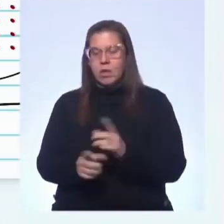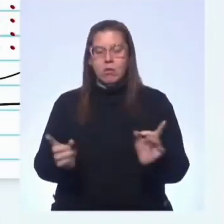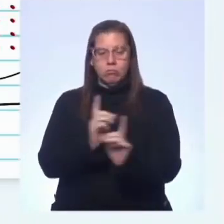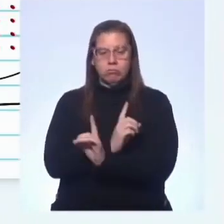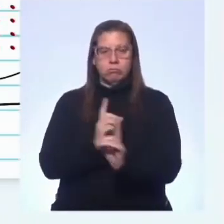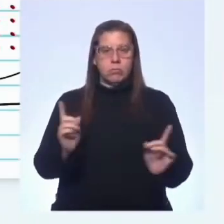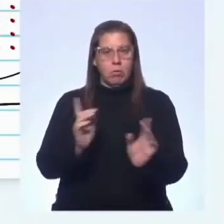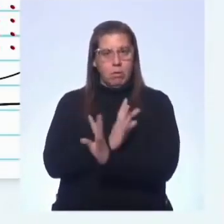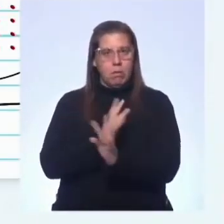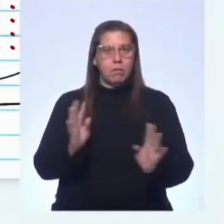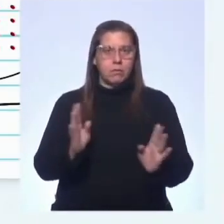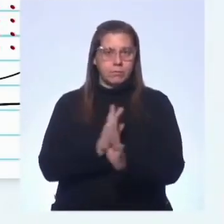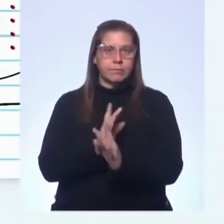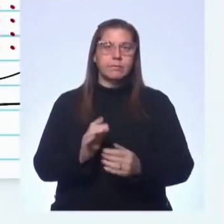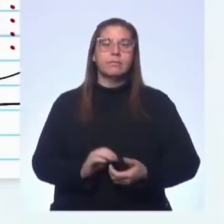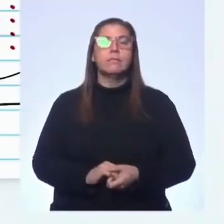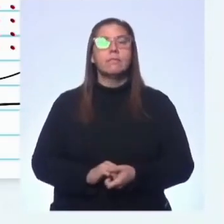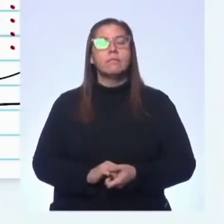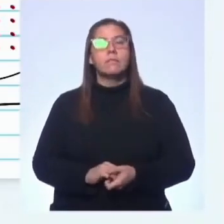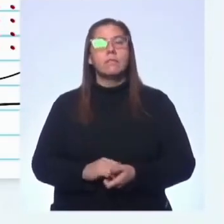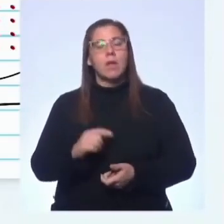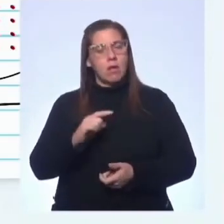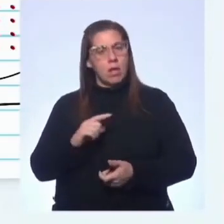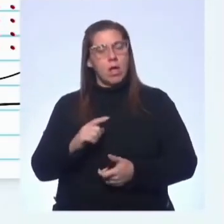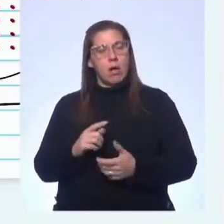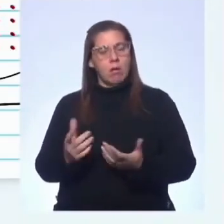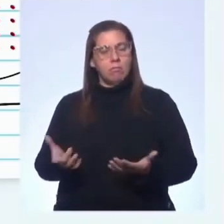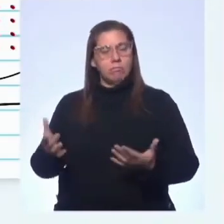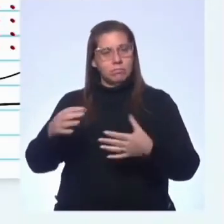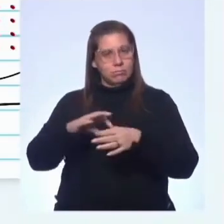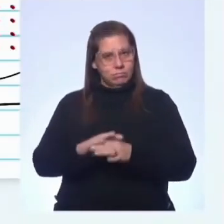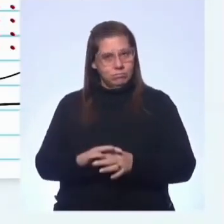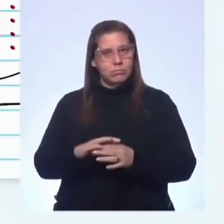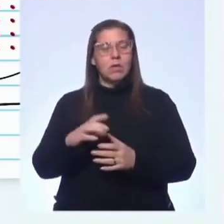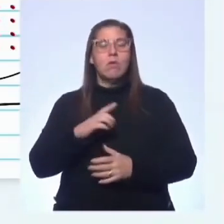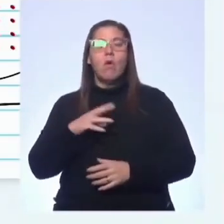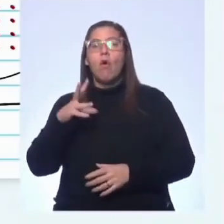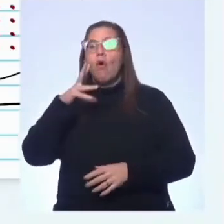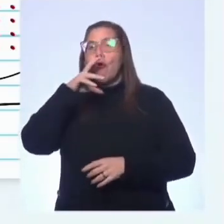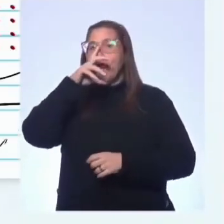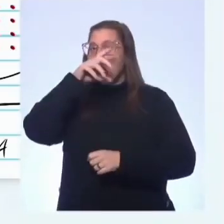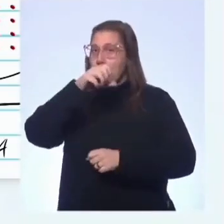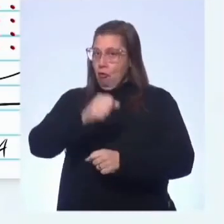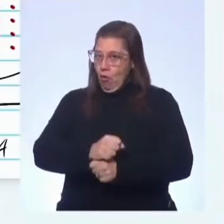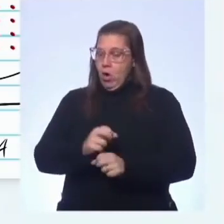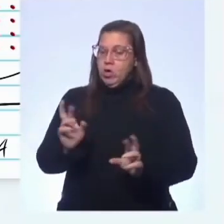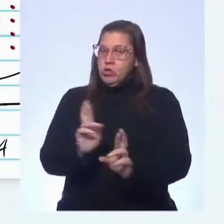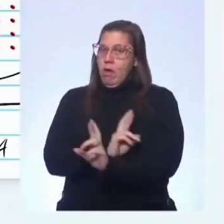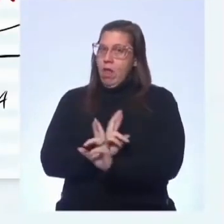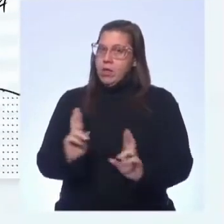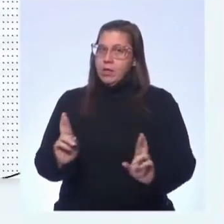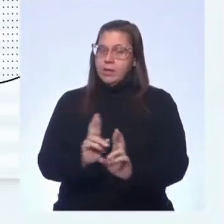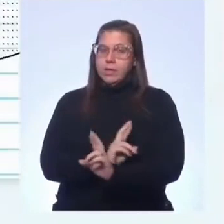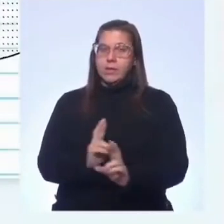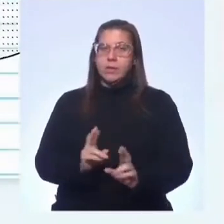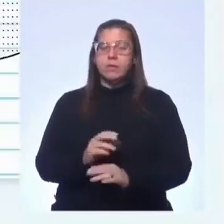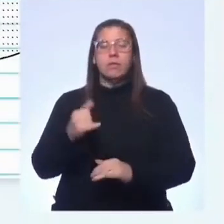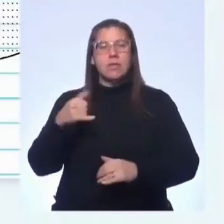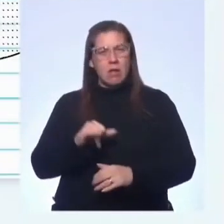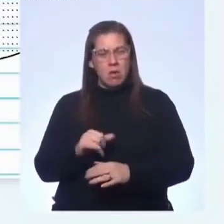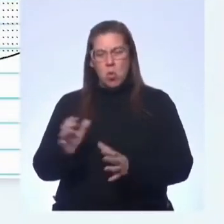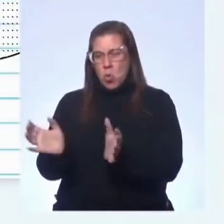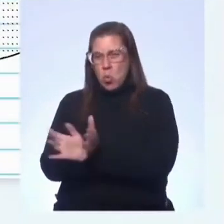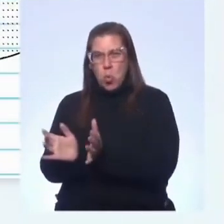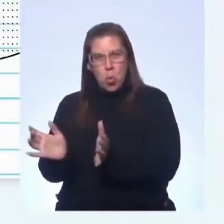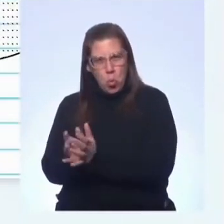chamamos de movimento pendular. A esse critério de integração, damos o nome de forte intensidade relativa. No caso de cidades muito